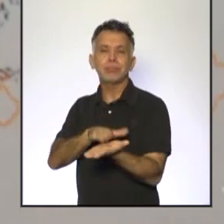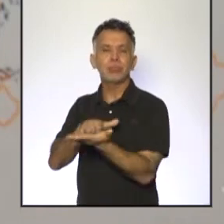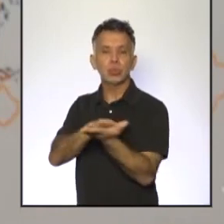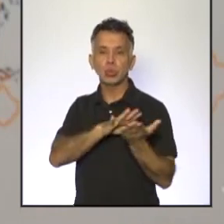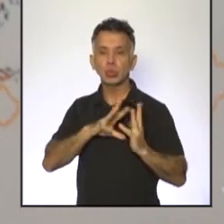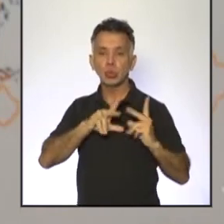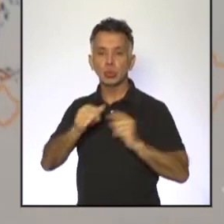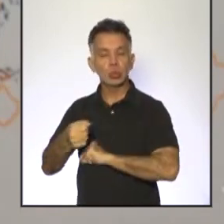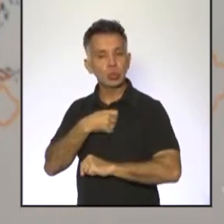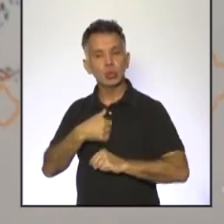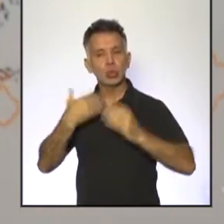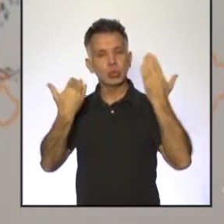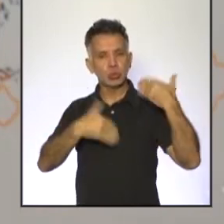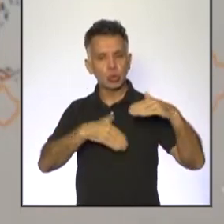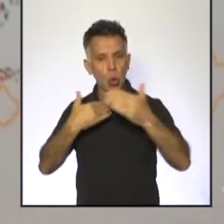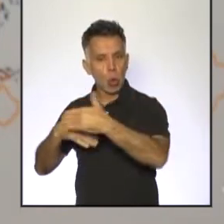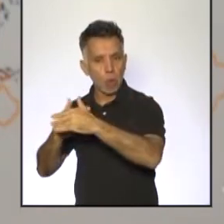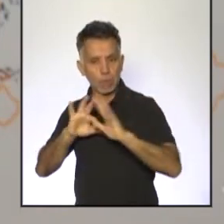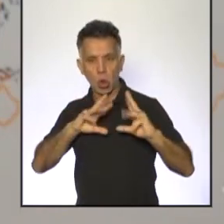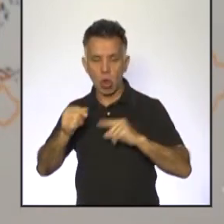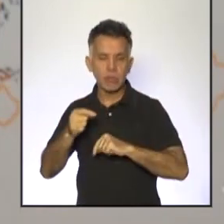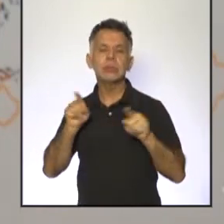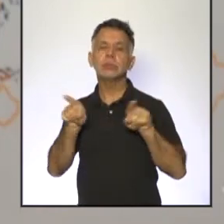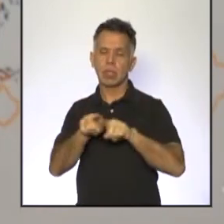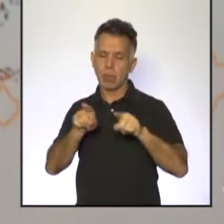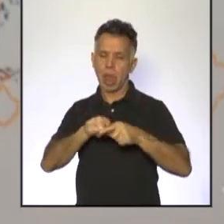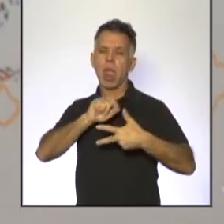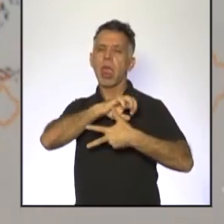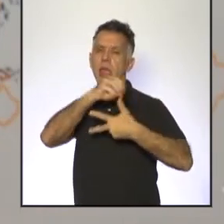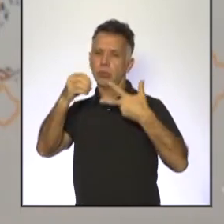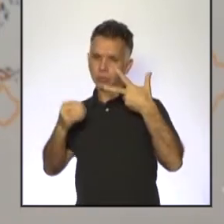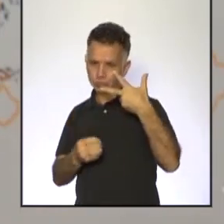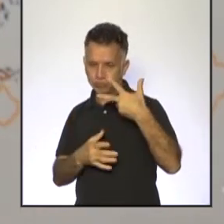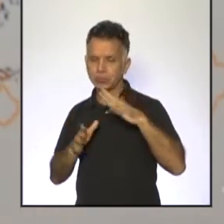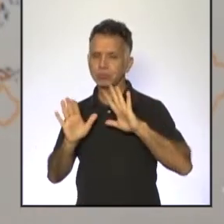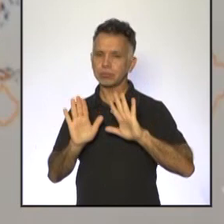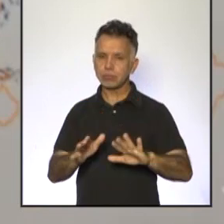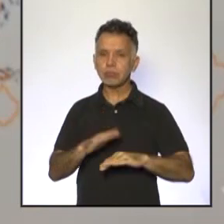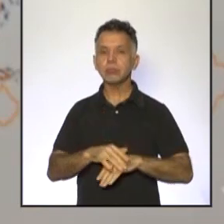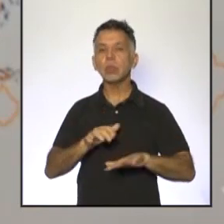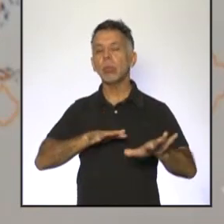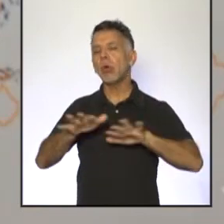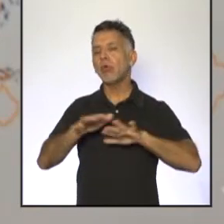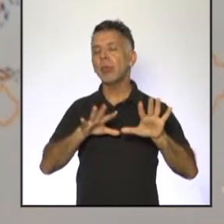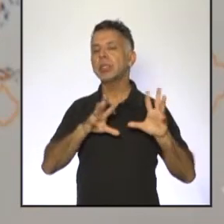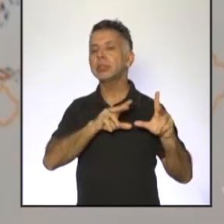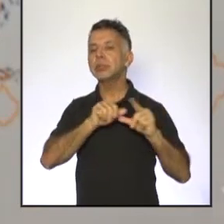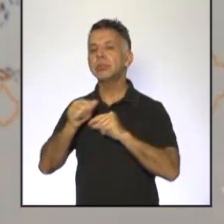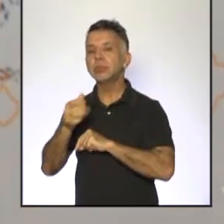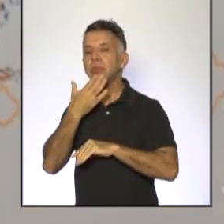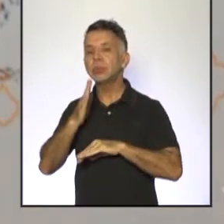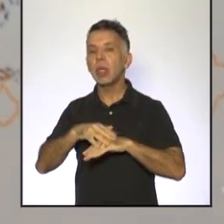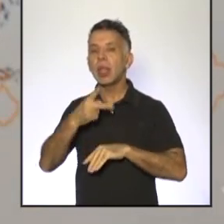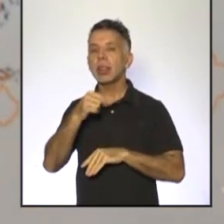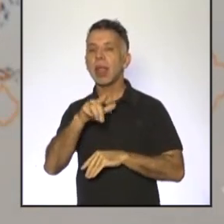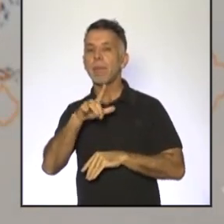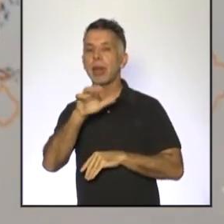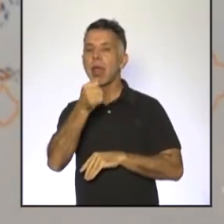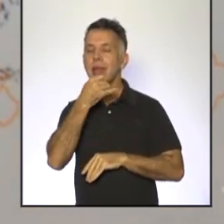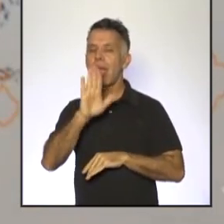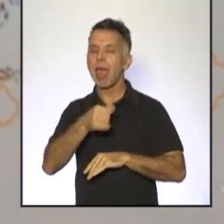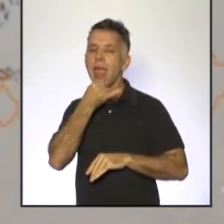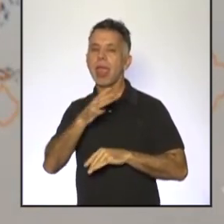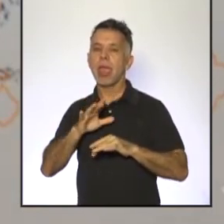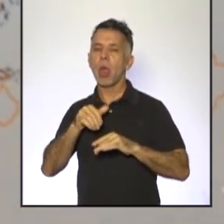principais concursos vestibulares e no Enem, tá? Os movimentos horizontais da placa também são conhecidos como movimentos de